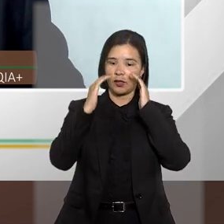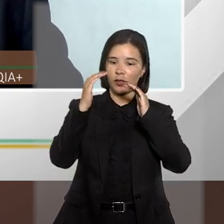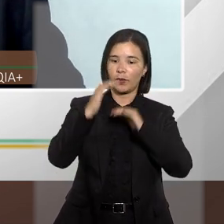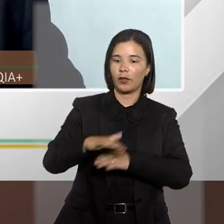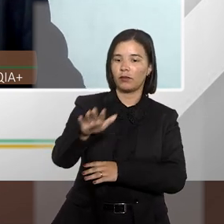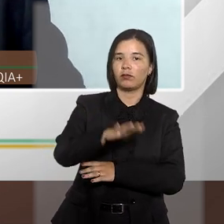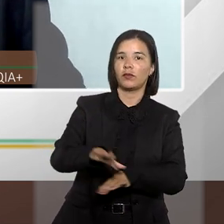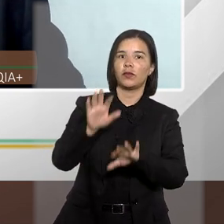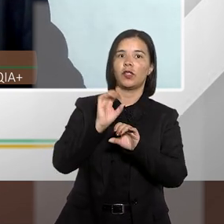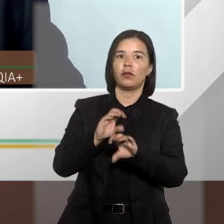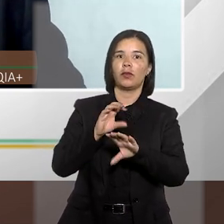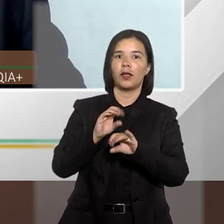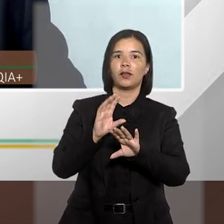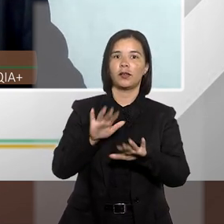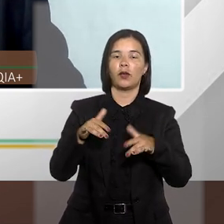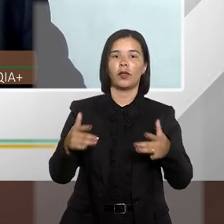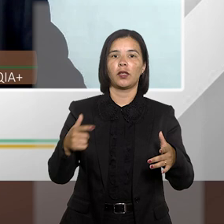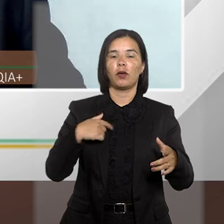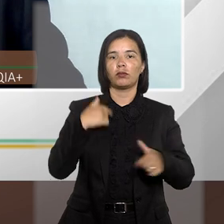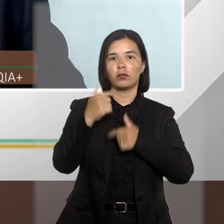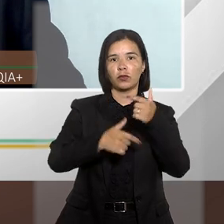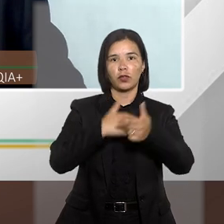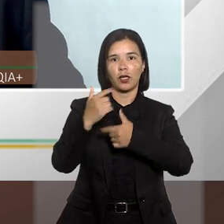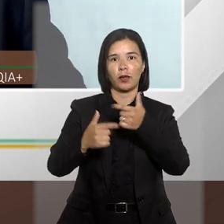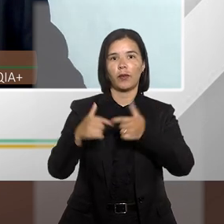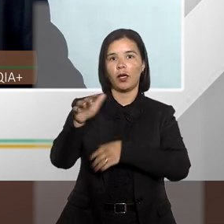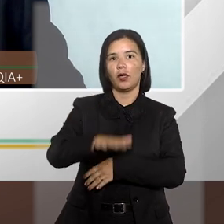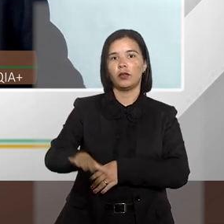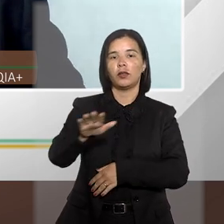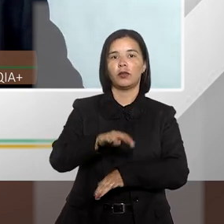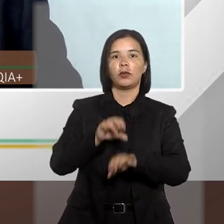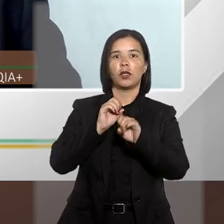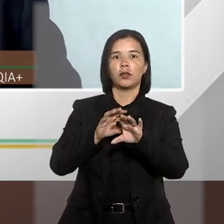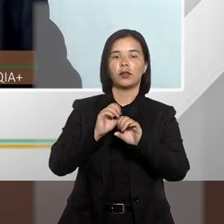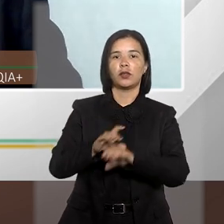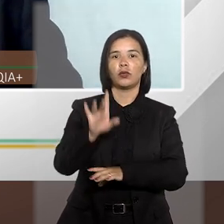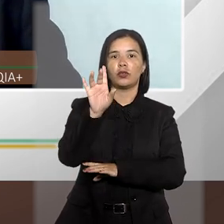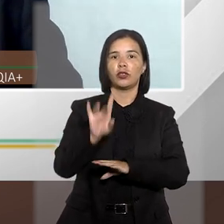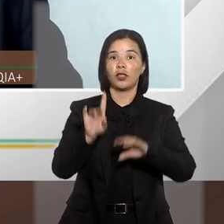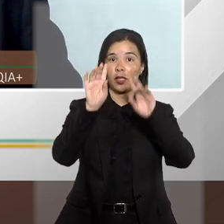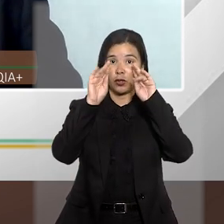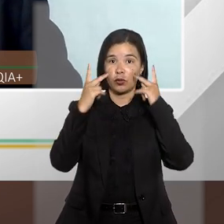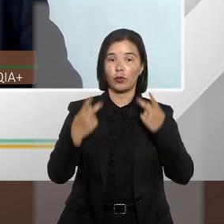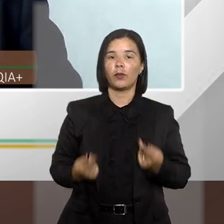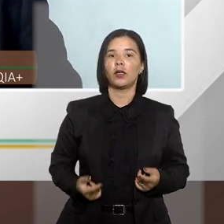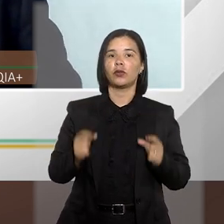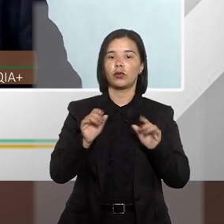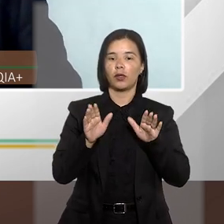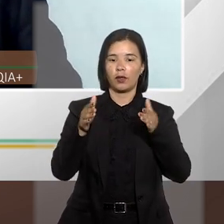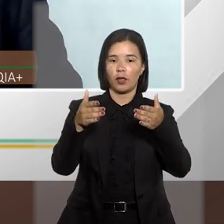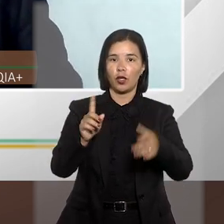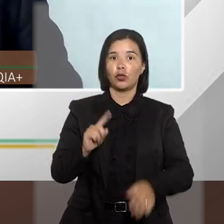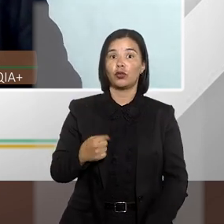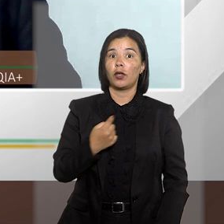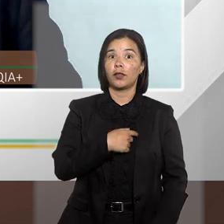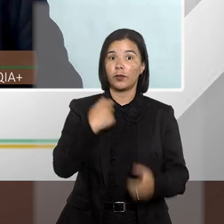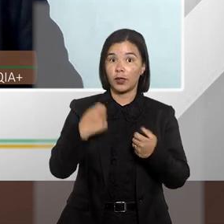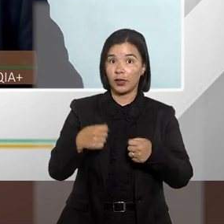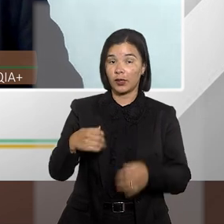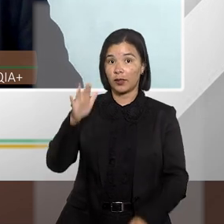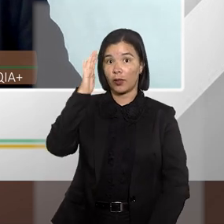educação. Bom, acho que existe um longo trabalho a ser feito no campo da educação em direitos humanos, no sentido de que nós precisamos